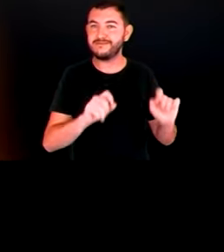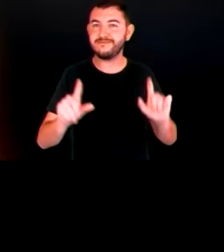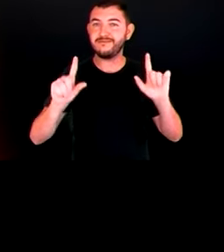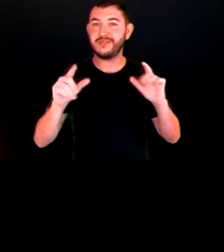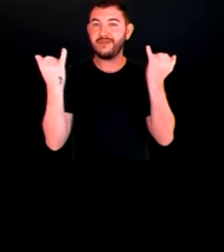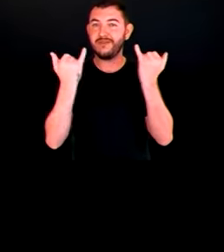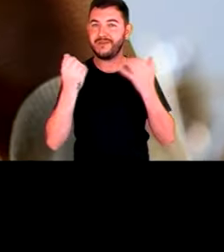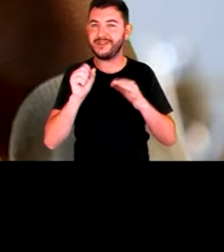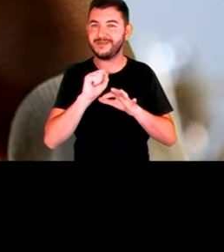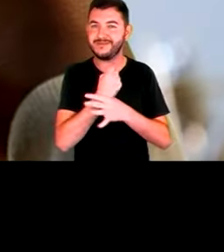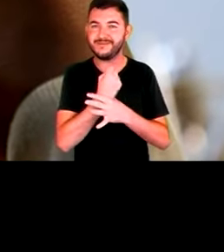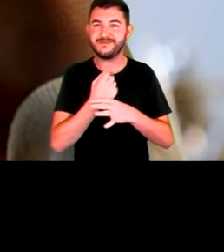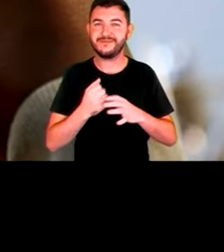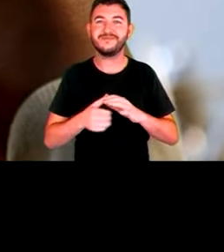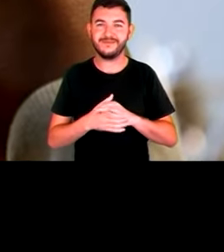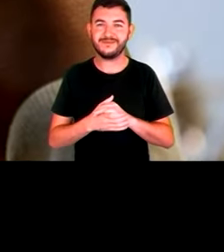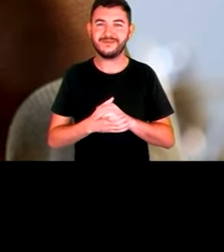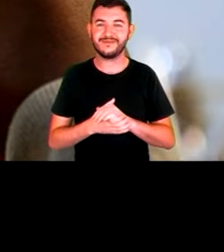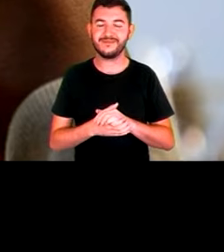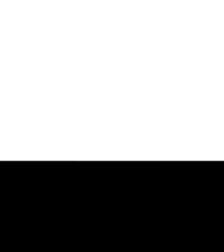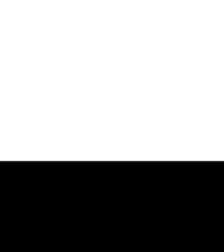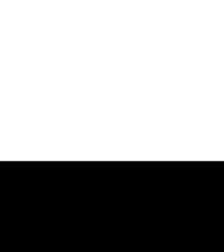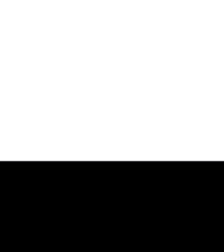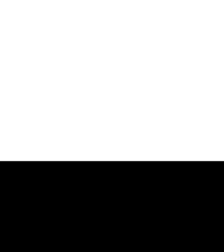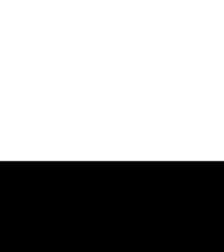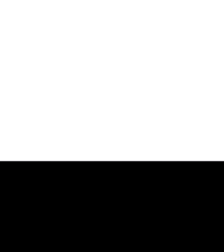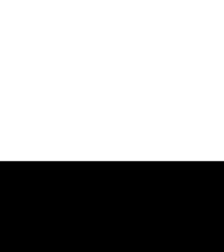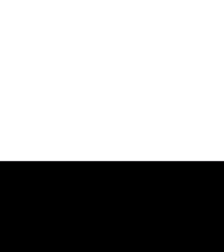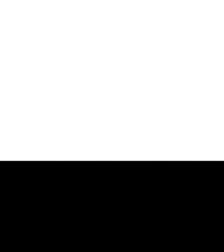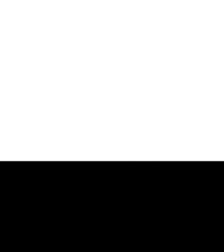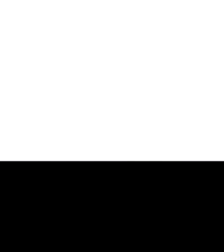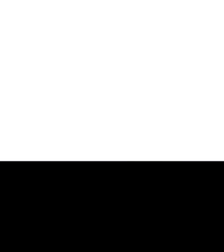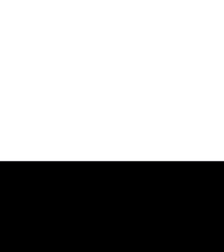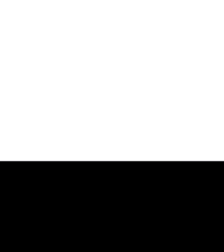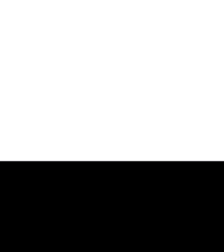Acesse o portal e informe-se de maneira segura.